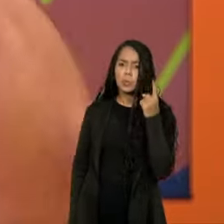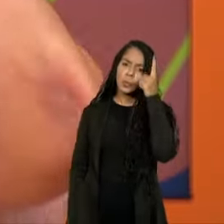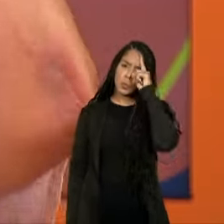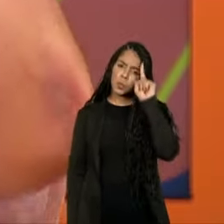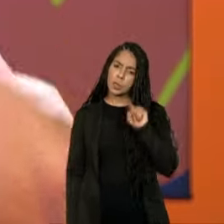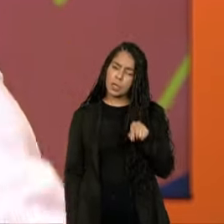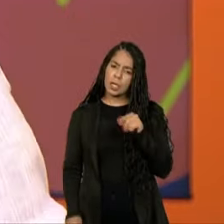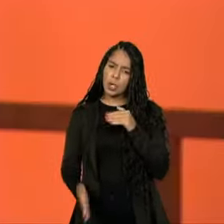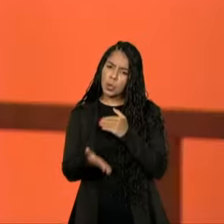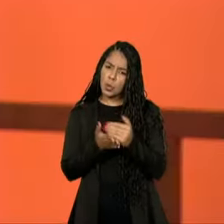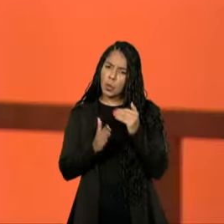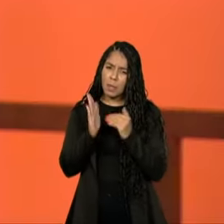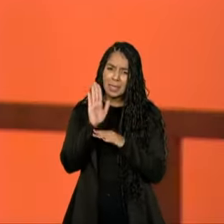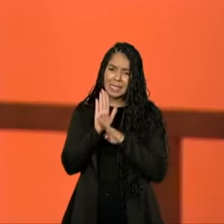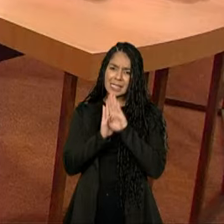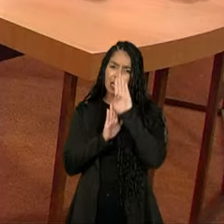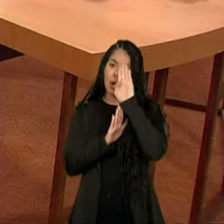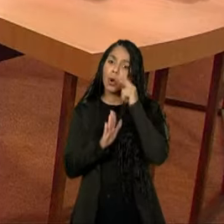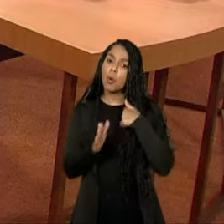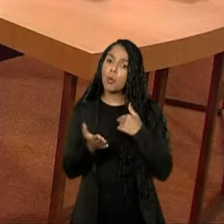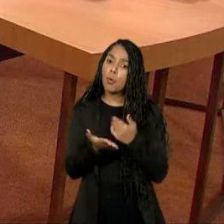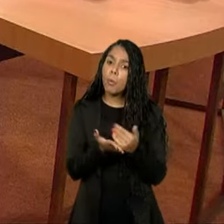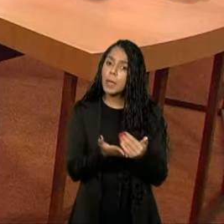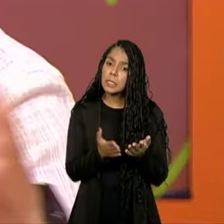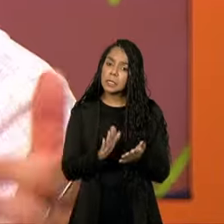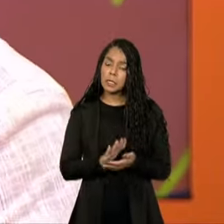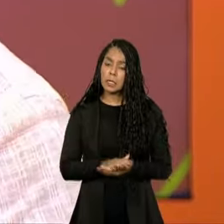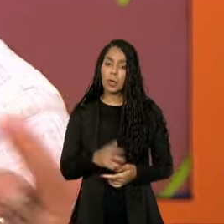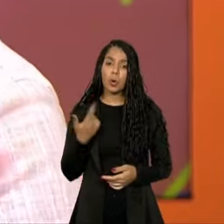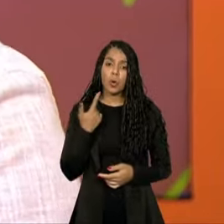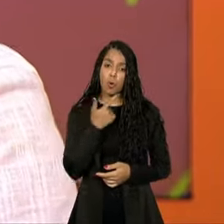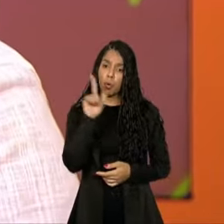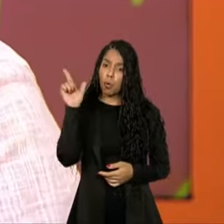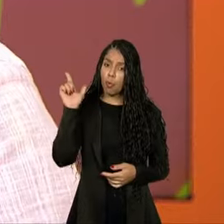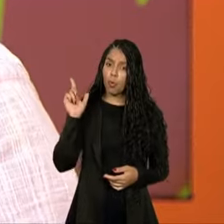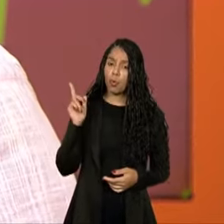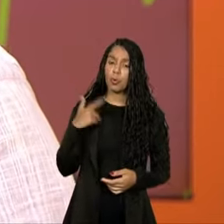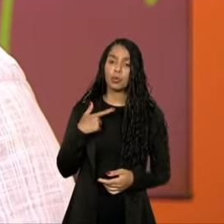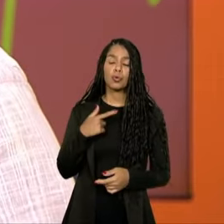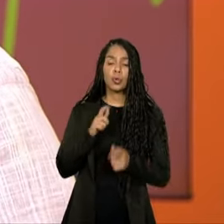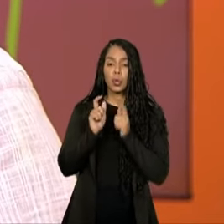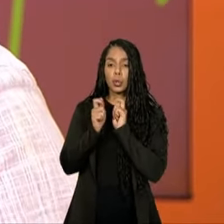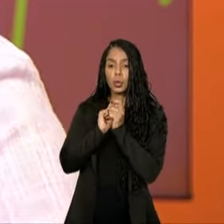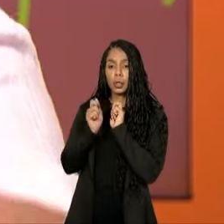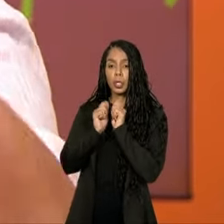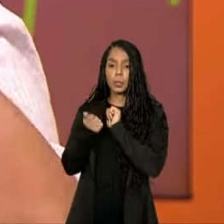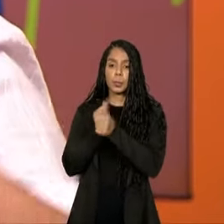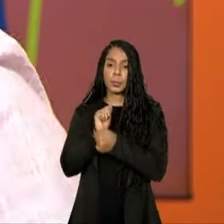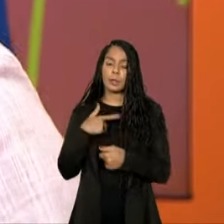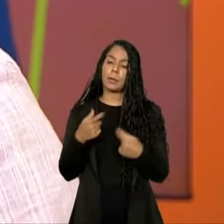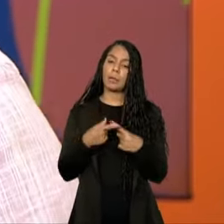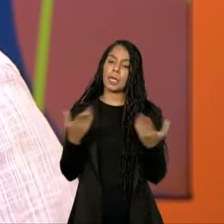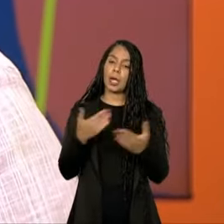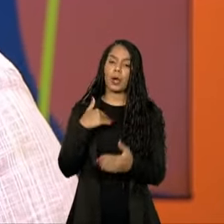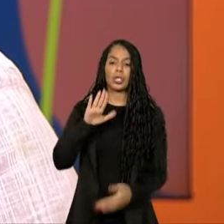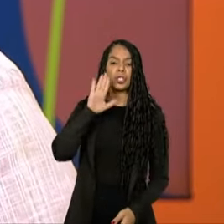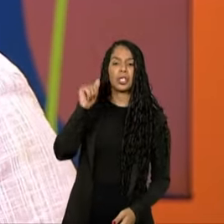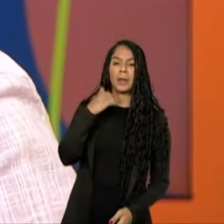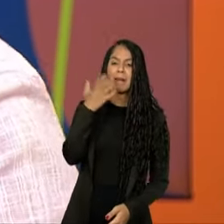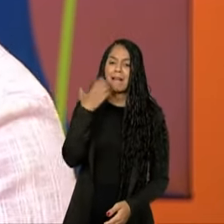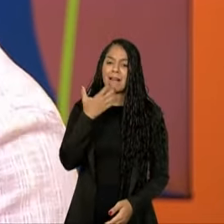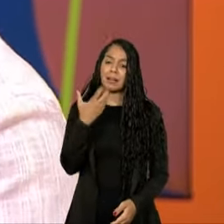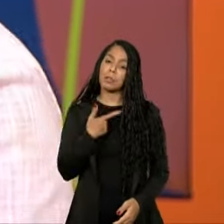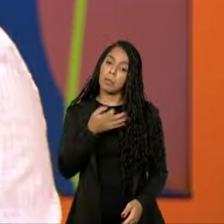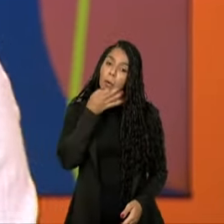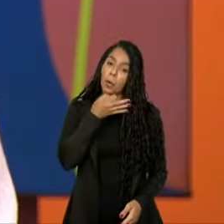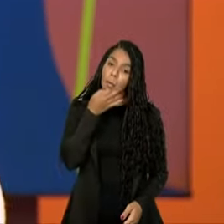já começaram no auge, mas eu sou iniciante. Aí vinha outros jornalistas esportivos, porque agora estão chamando cantor para comentar. Eu